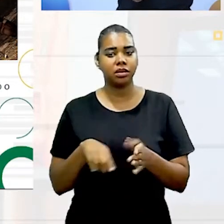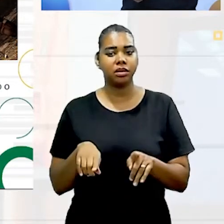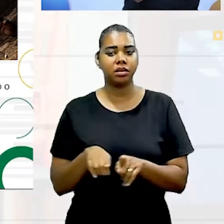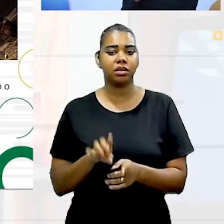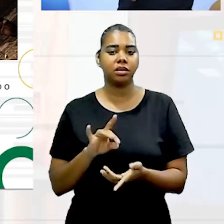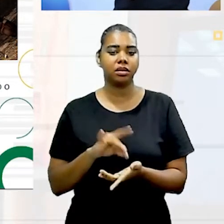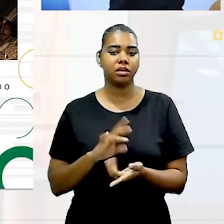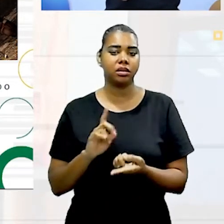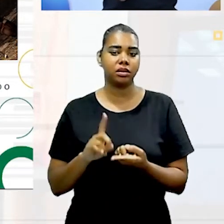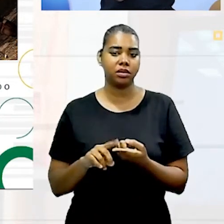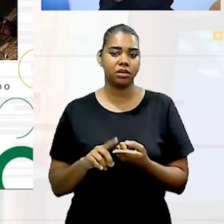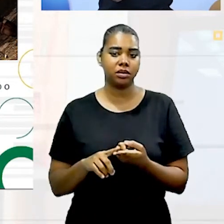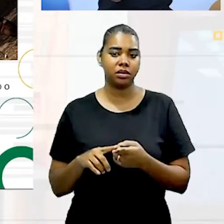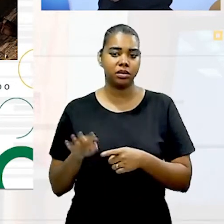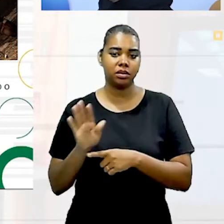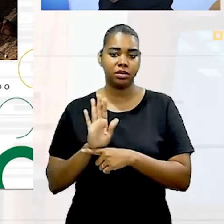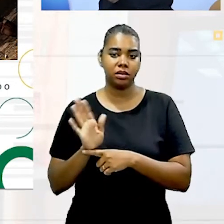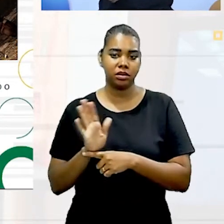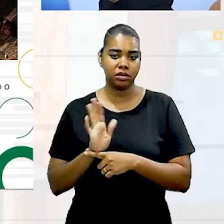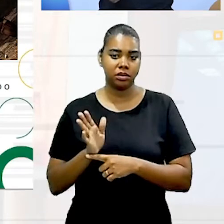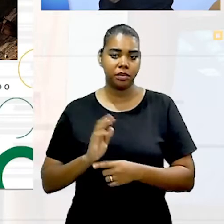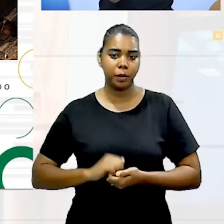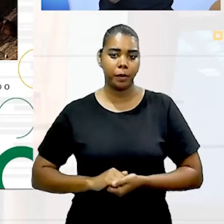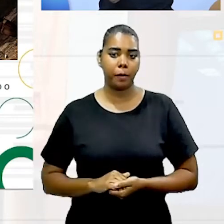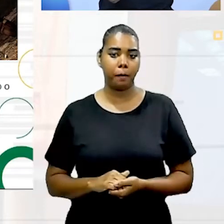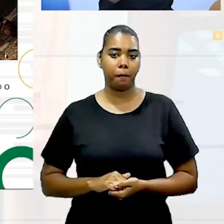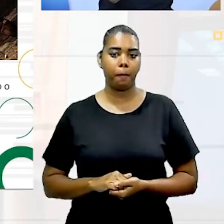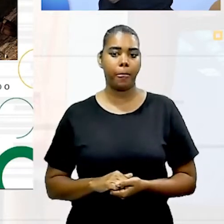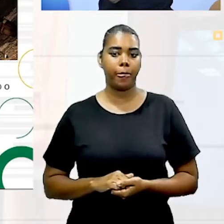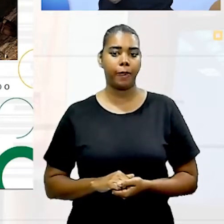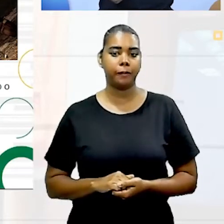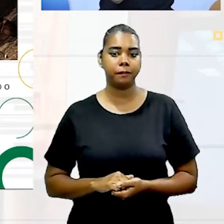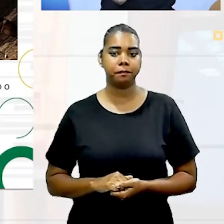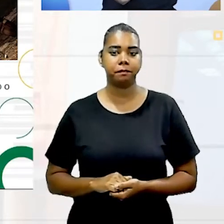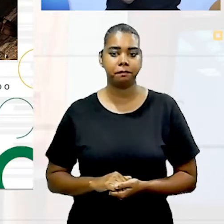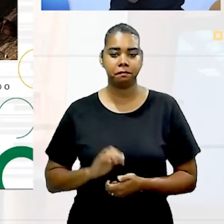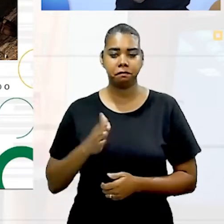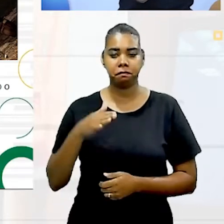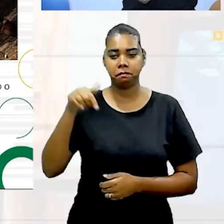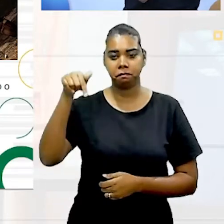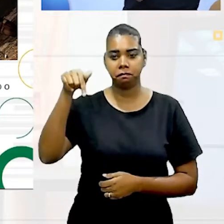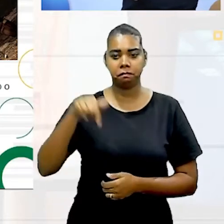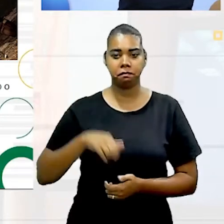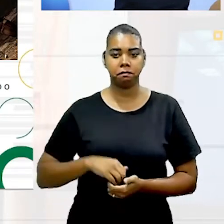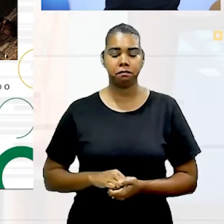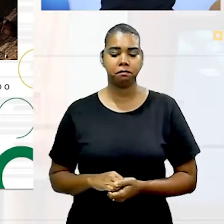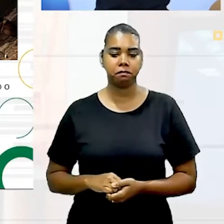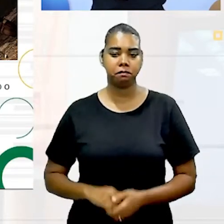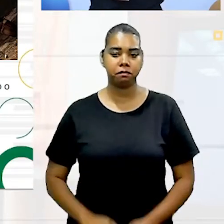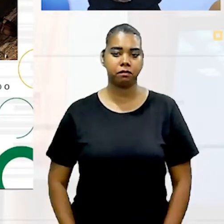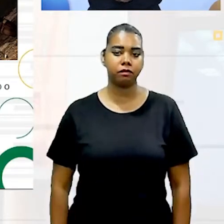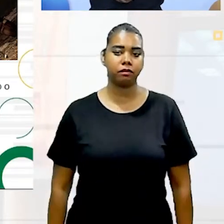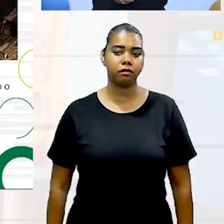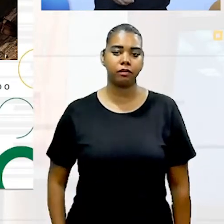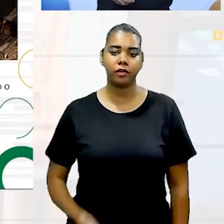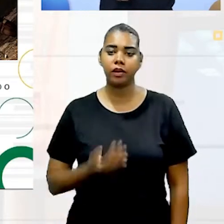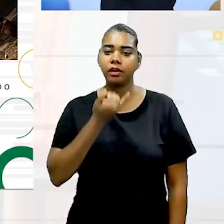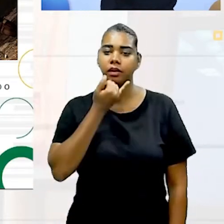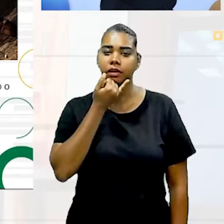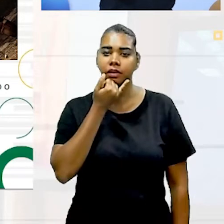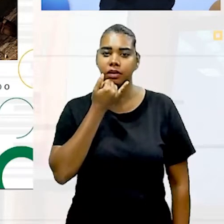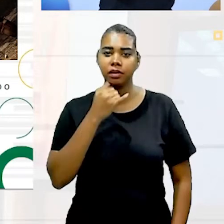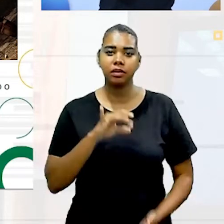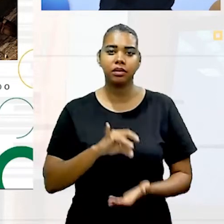Acontece também em filmes, eu acho que Resident Evil 7? Se não for, perdão.